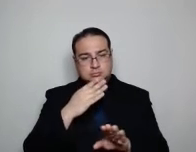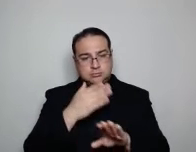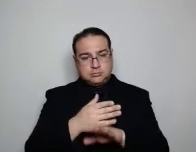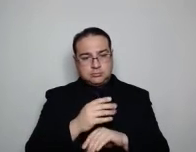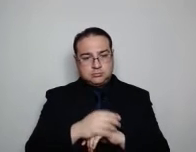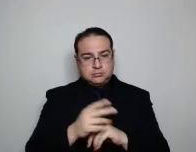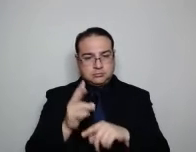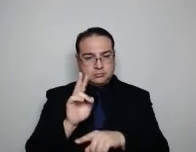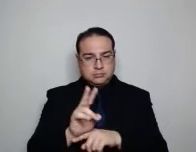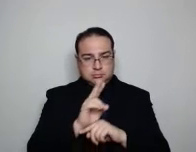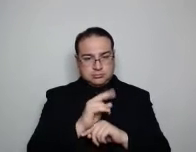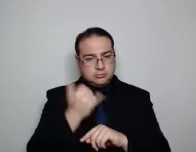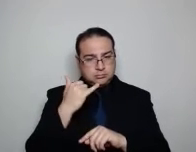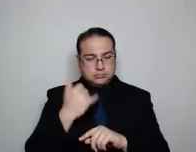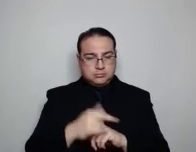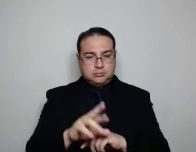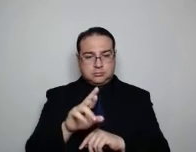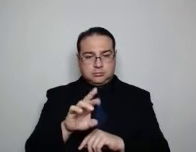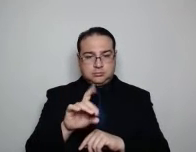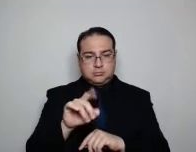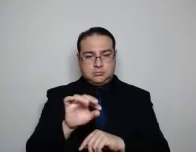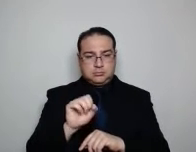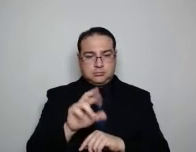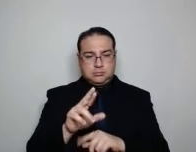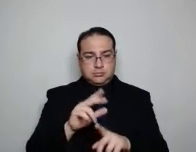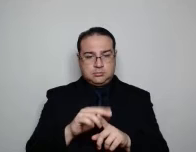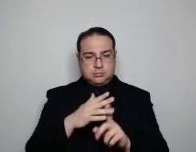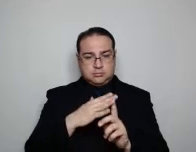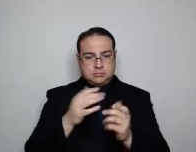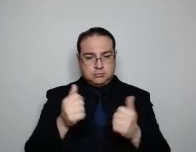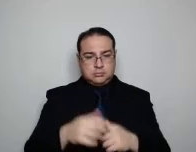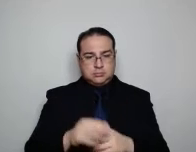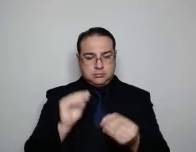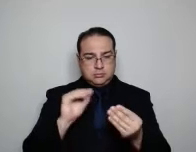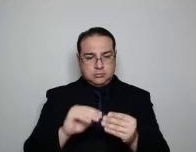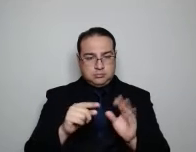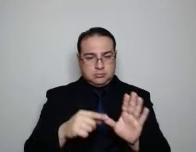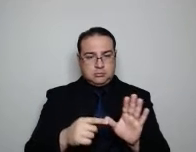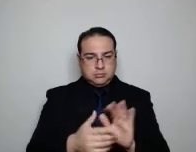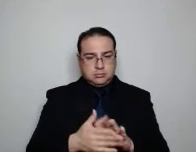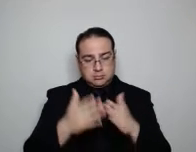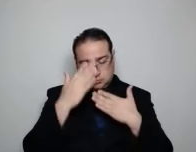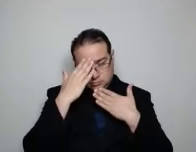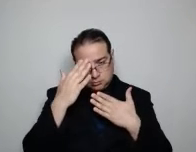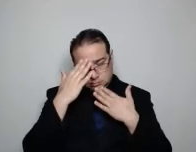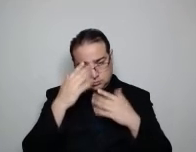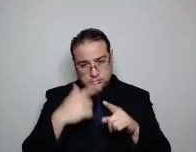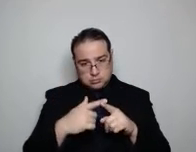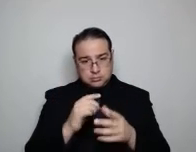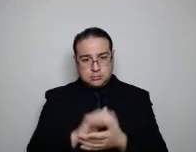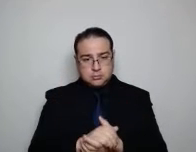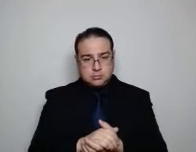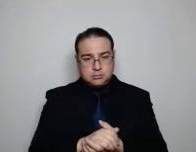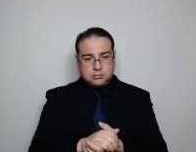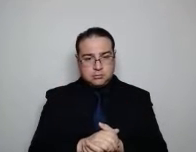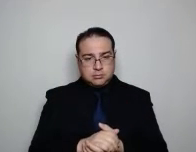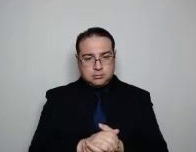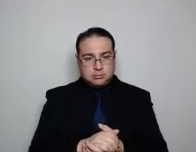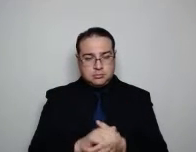o celular pelo redator e gostaria primeiro de registrar esse agradecimento, porque foi de uma